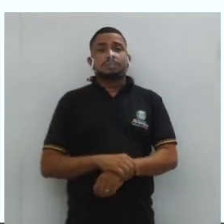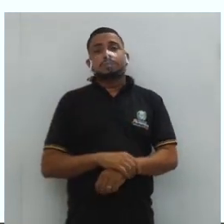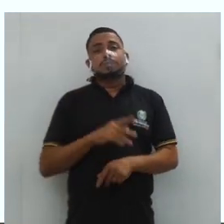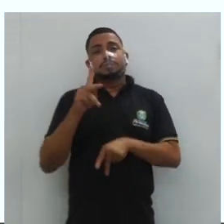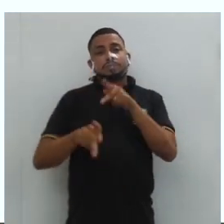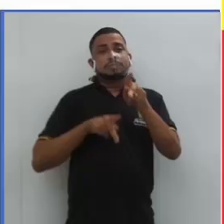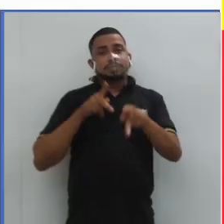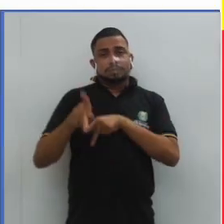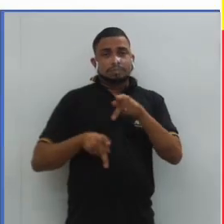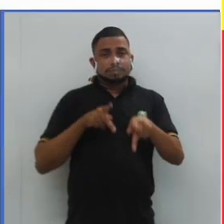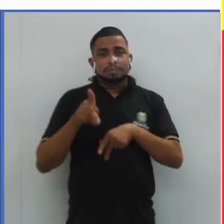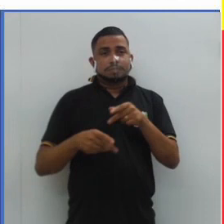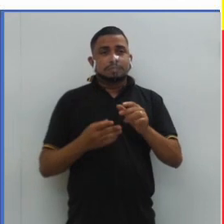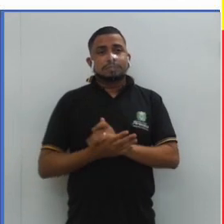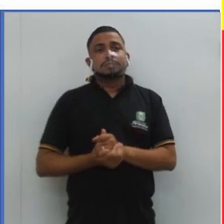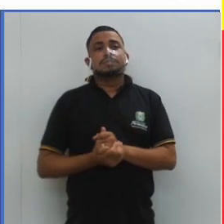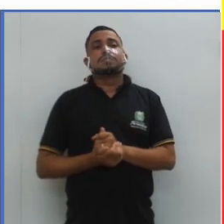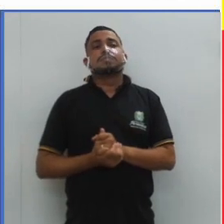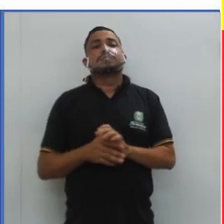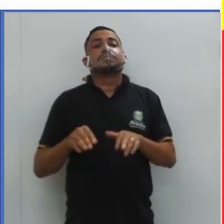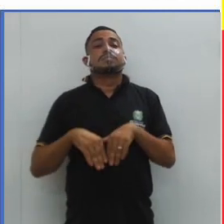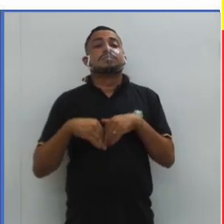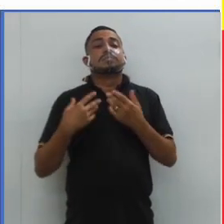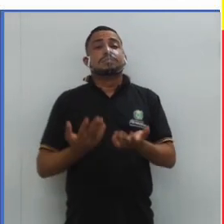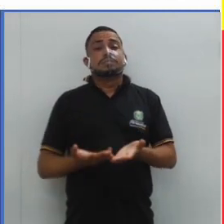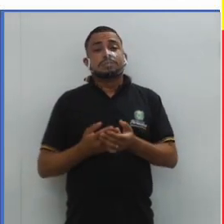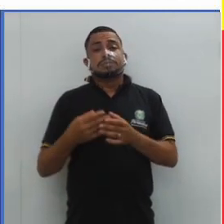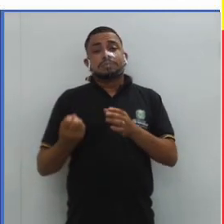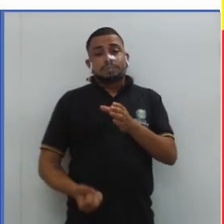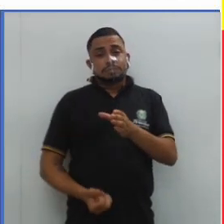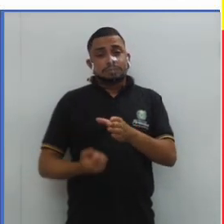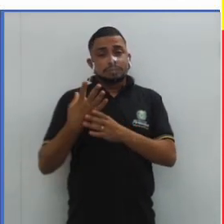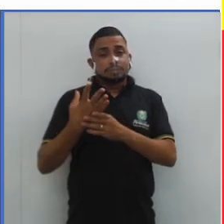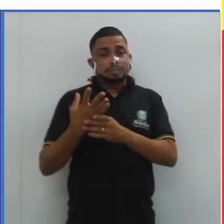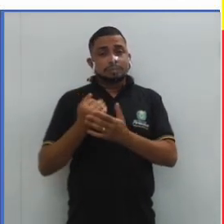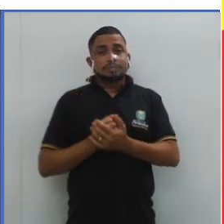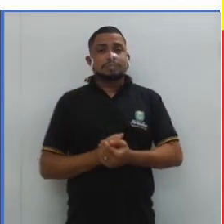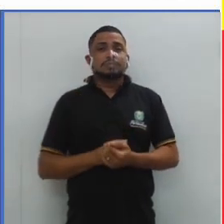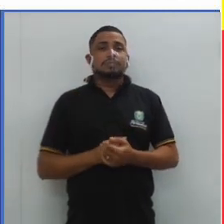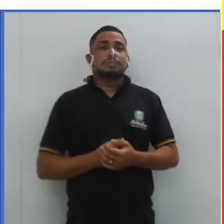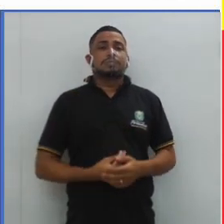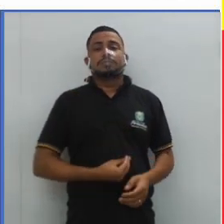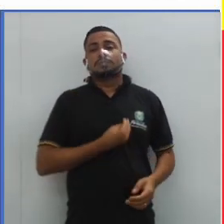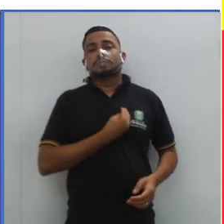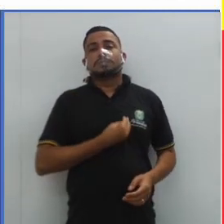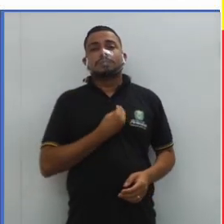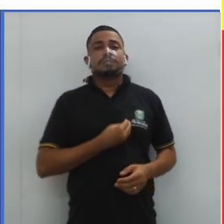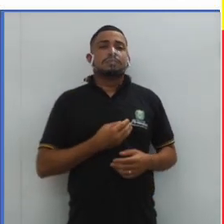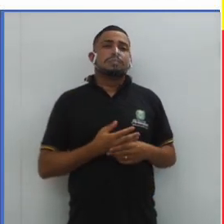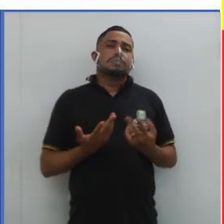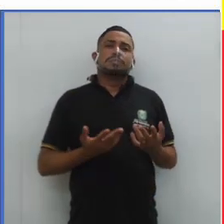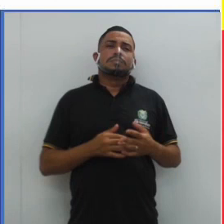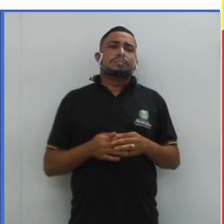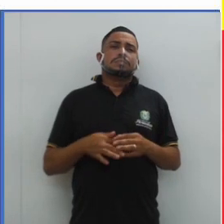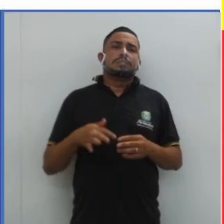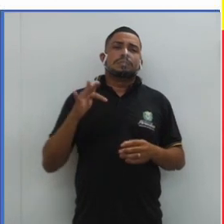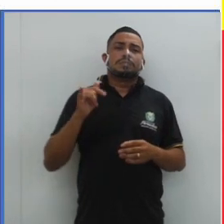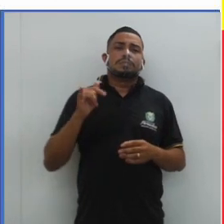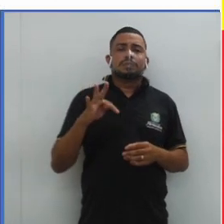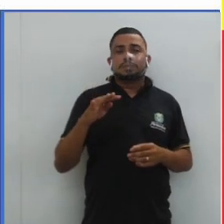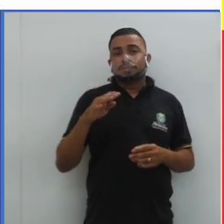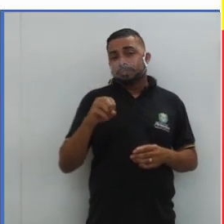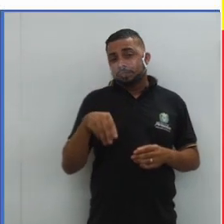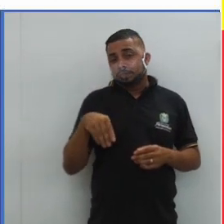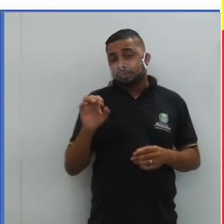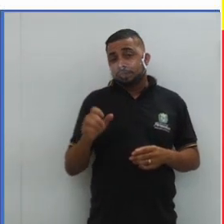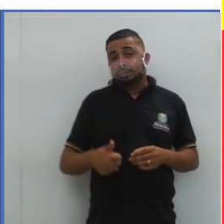emoção do público. Aí, nesse momento, foi criado o Vitafone. O que seria o